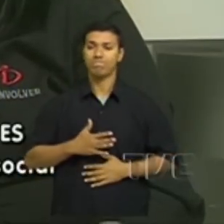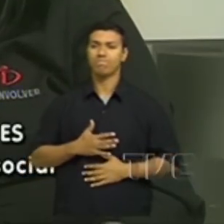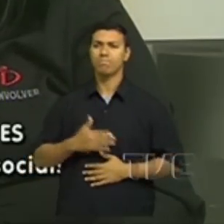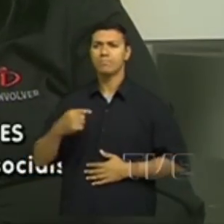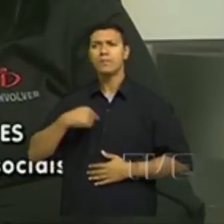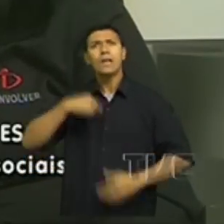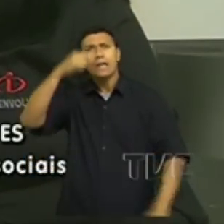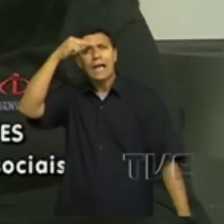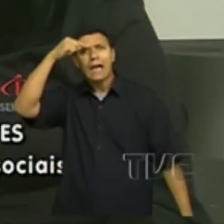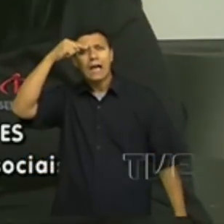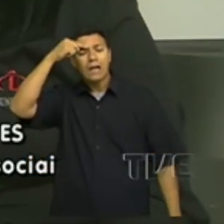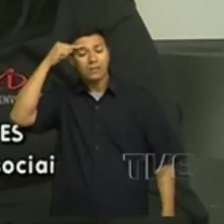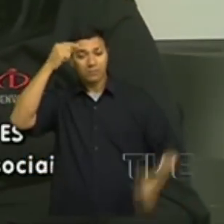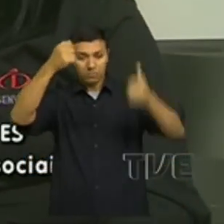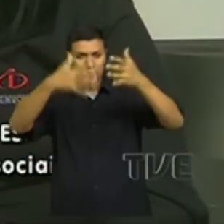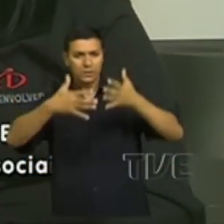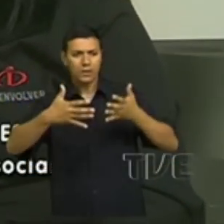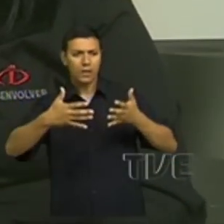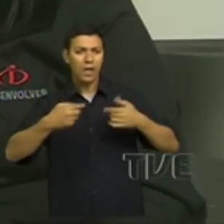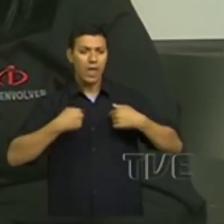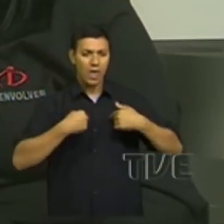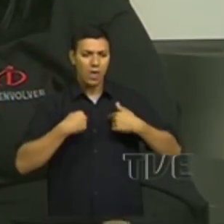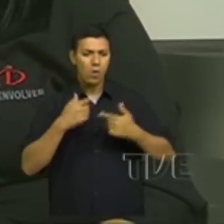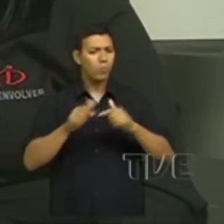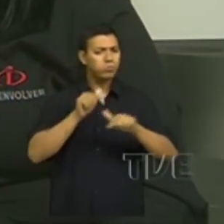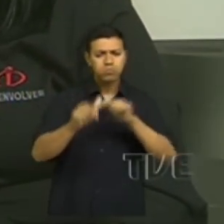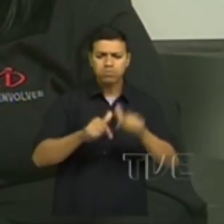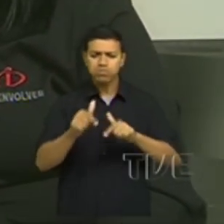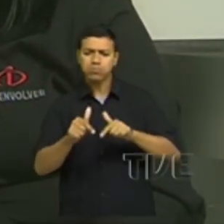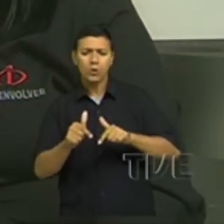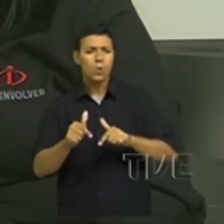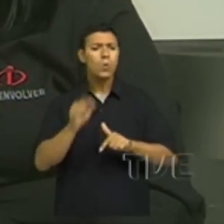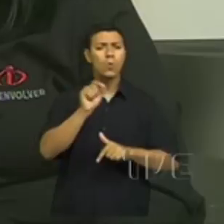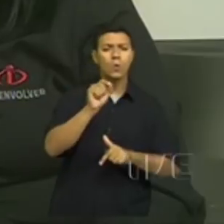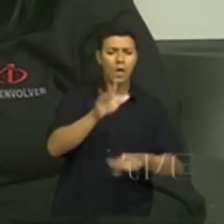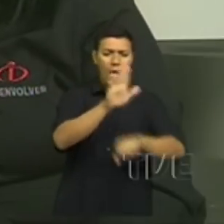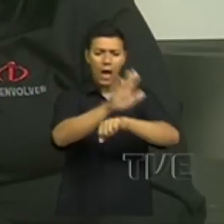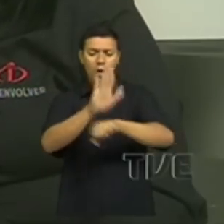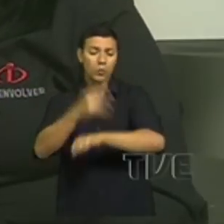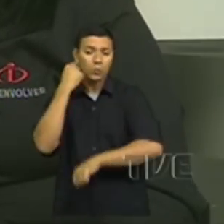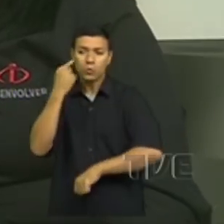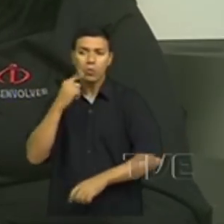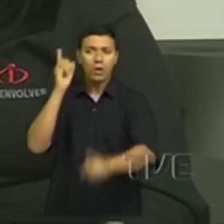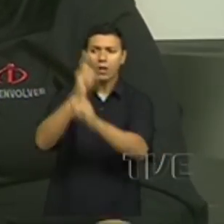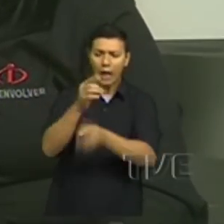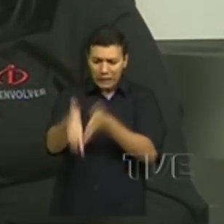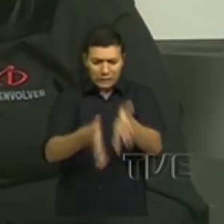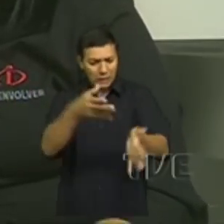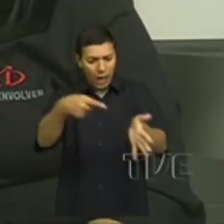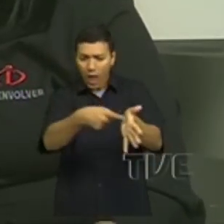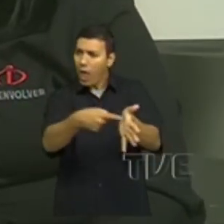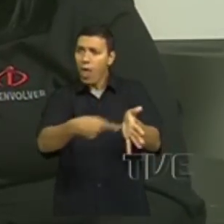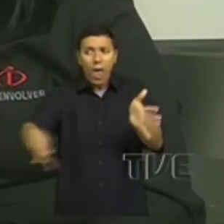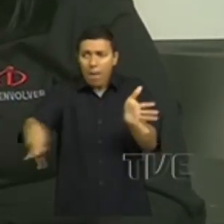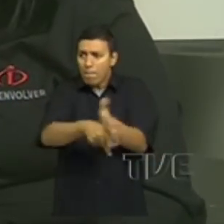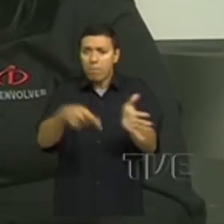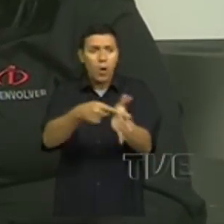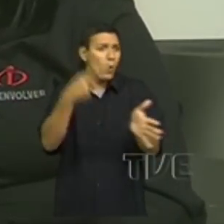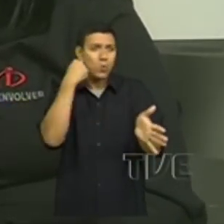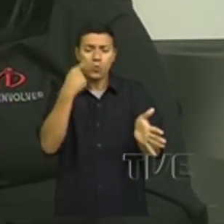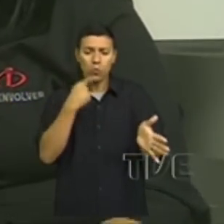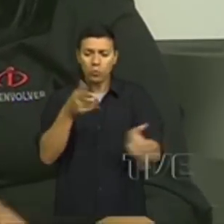que hoje é entendida pela comunidade surda, é o que identifica a comunidade surda. Há muitos surdos, principalmente os